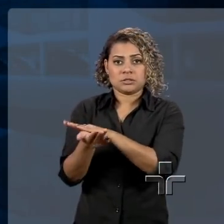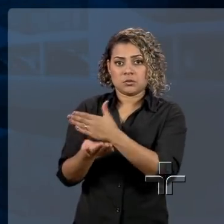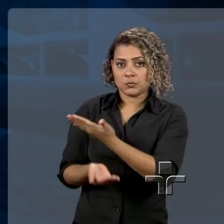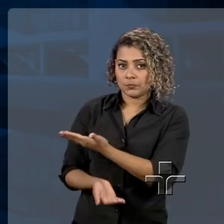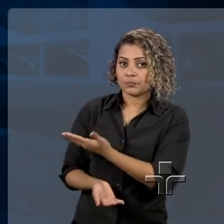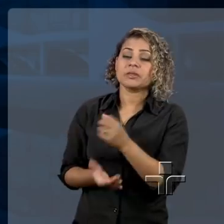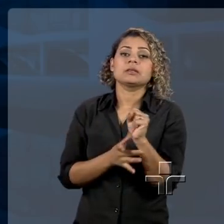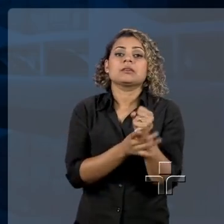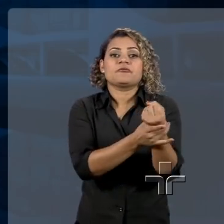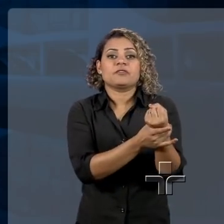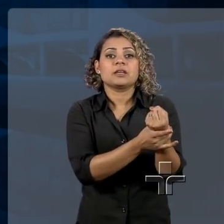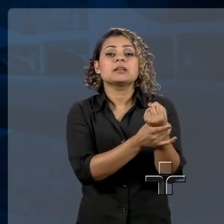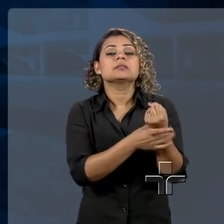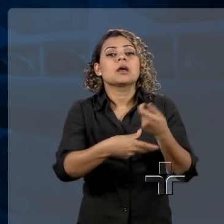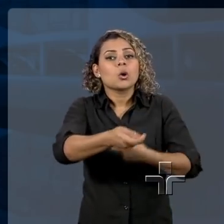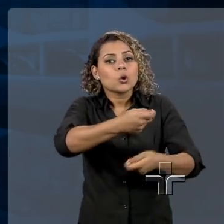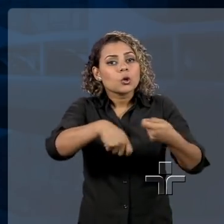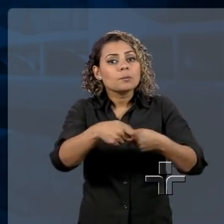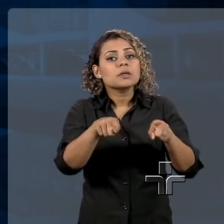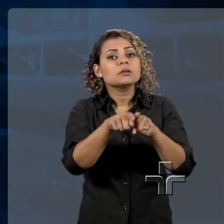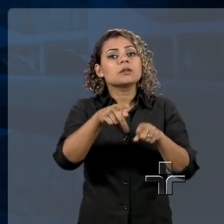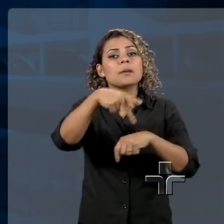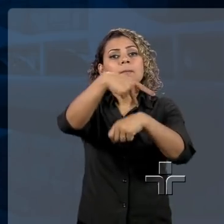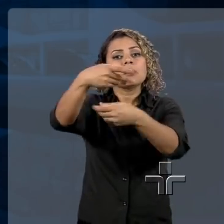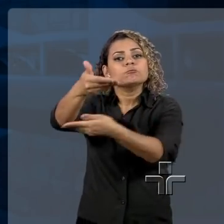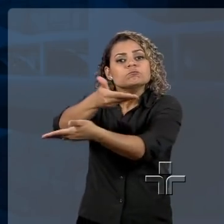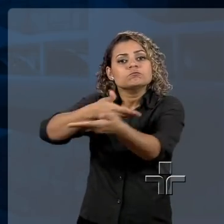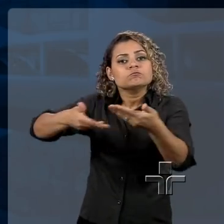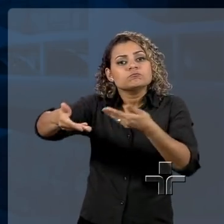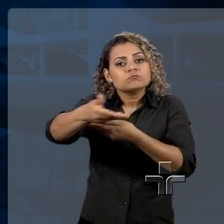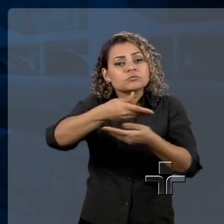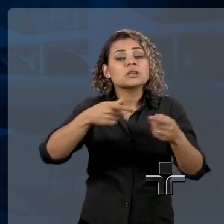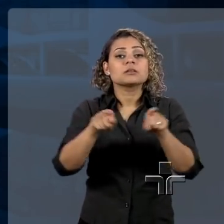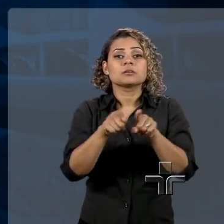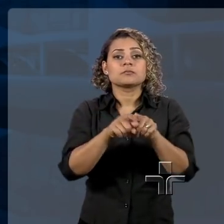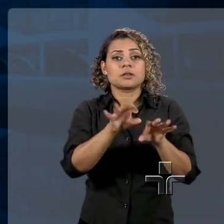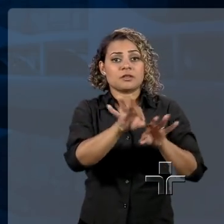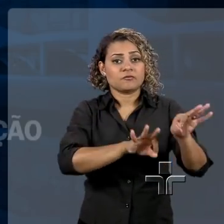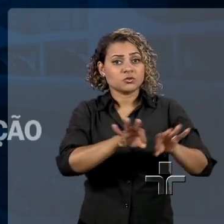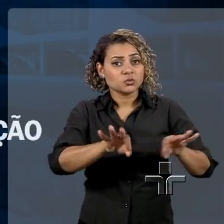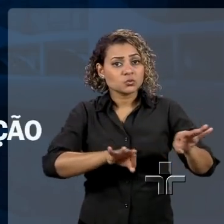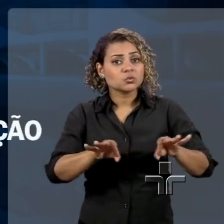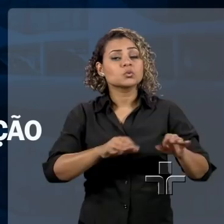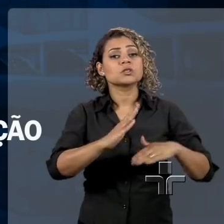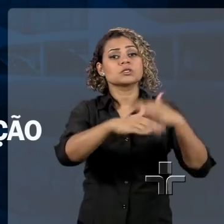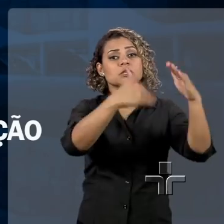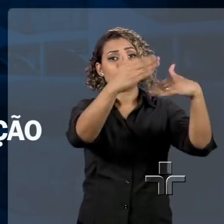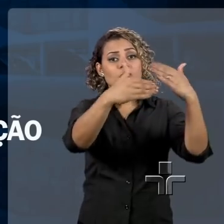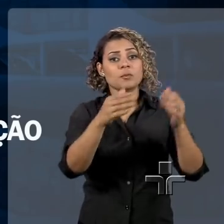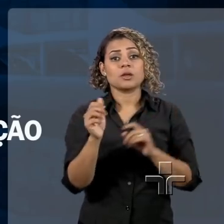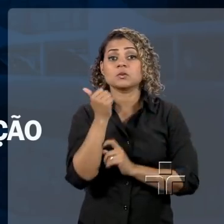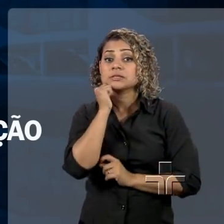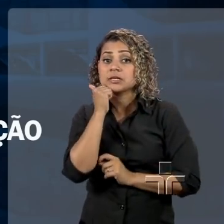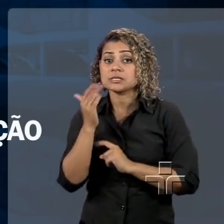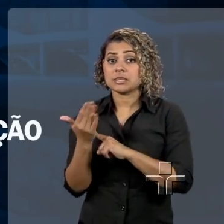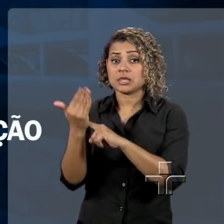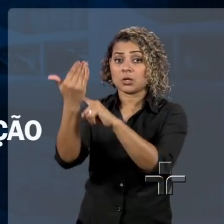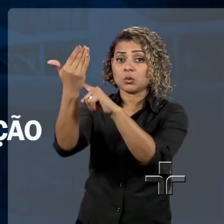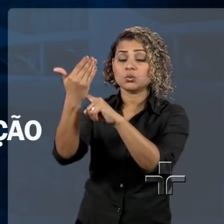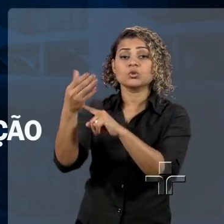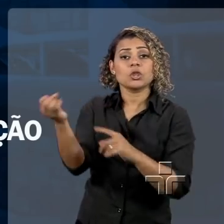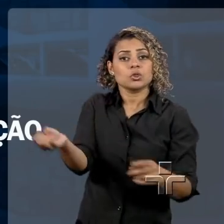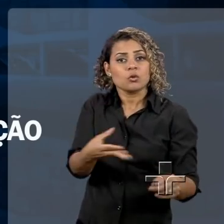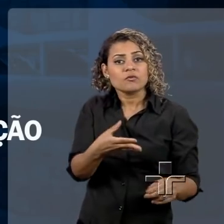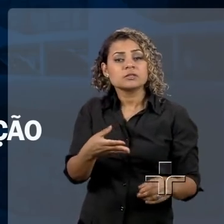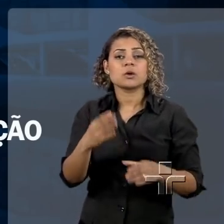defesa, economia e comércio exterior, infraestrutura, desenvolvimento regional, ciência, tecnologia,